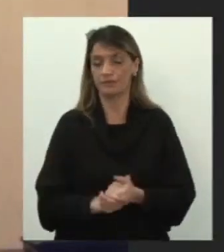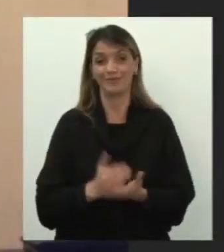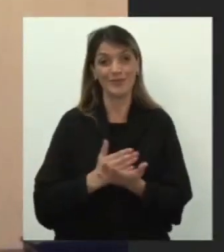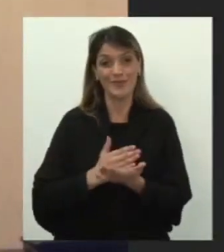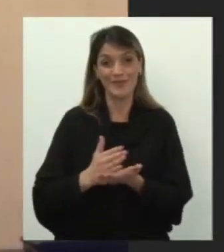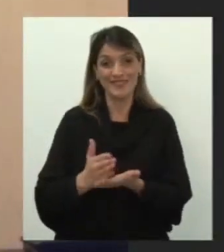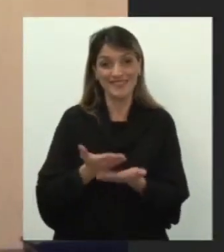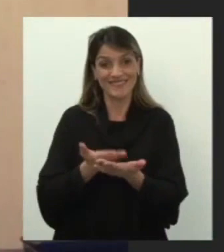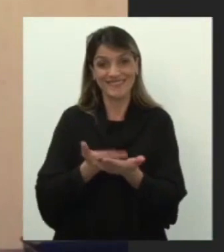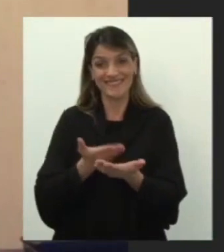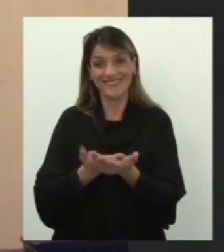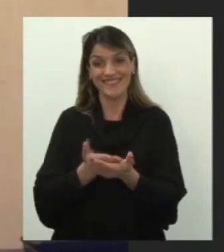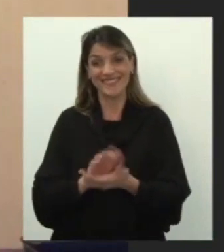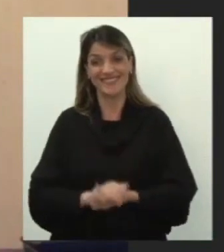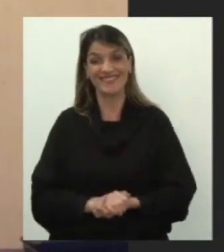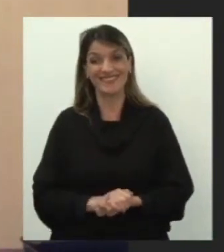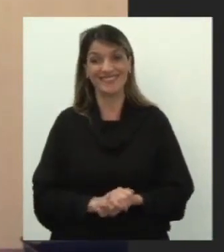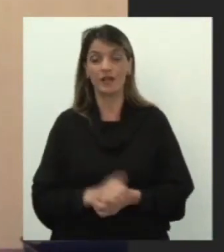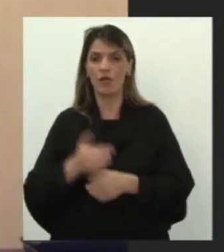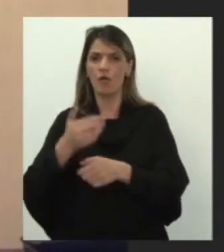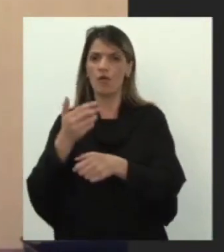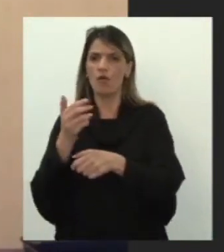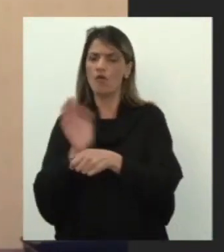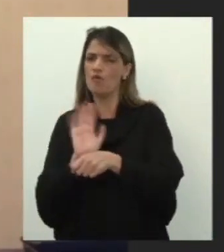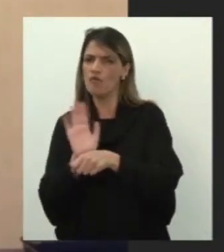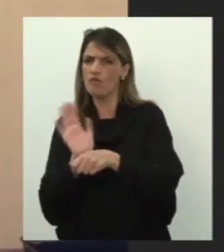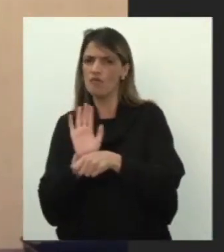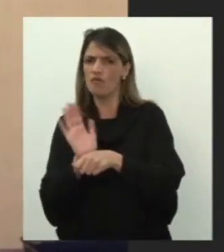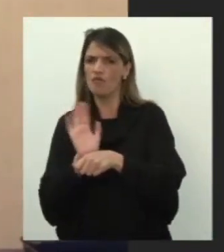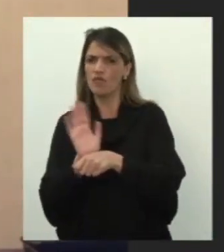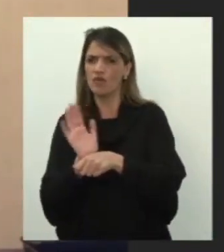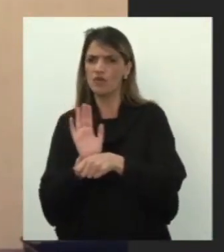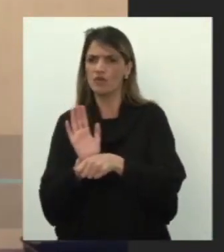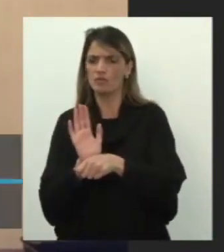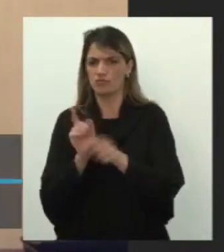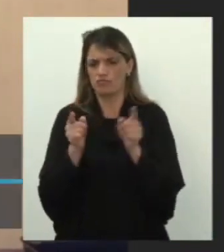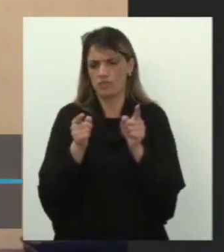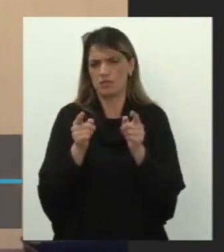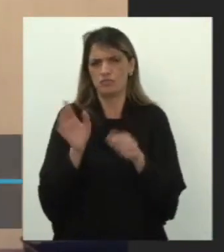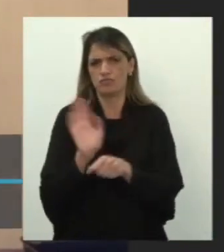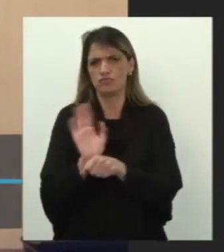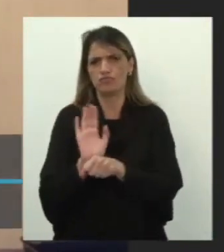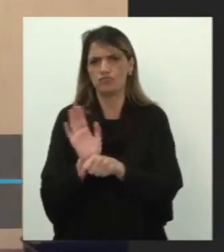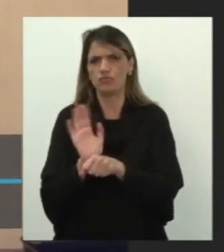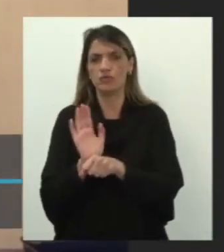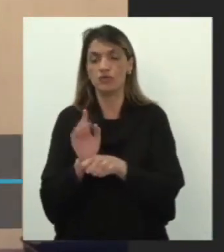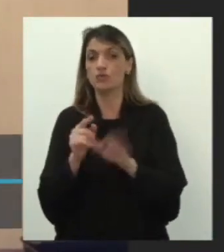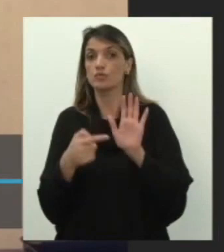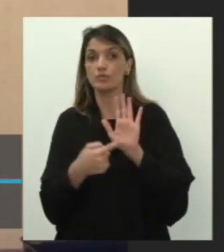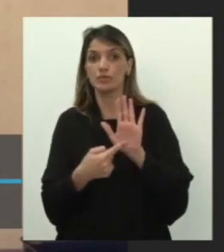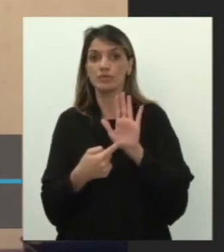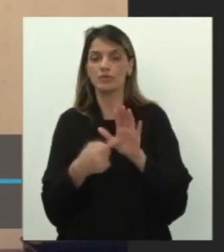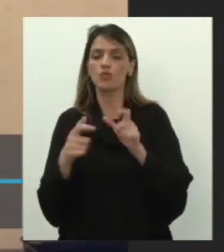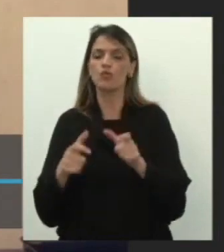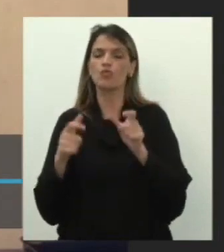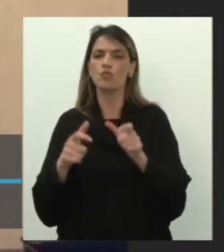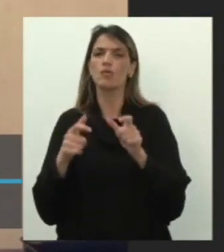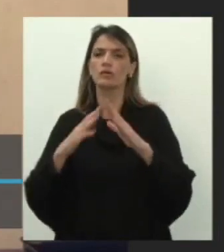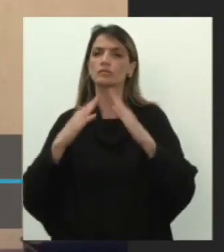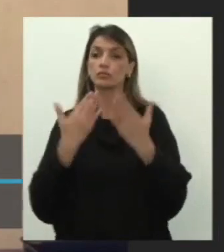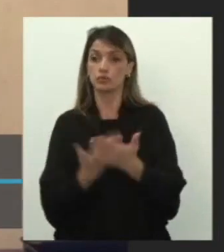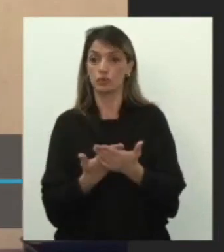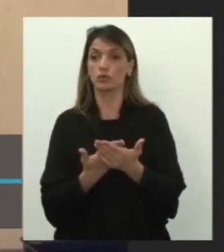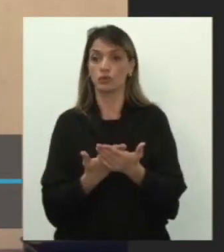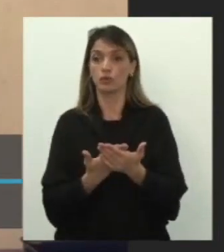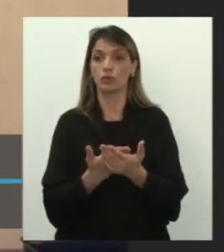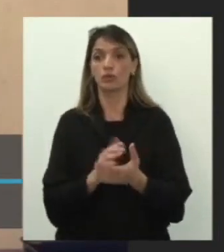de hoje, nós vamos começar com um vídeo, né, contextualizando um trecho do vídeo, né, Ambientes Educacionais, o nome do